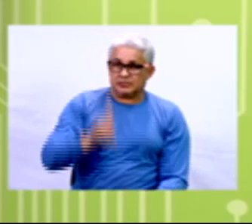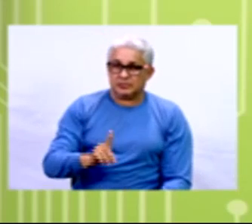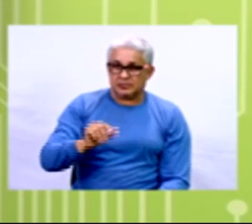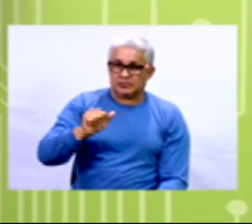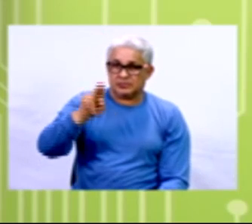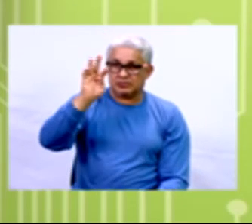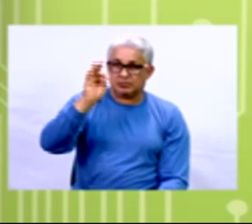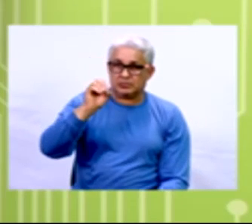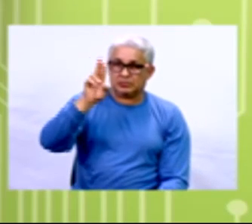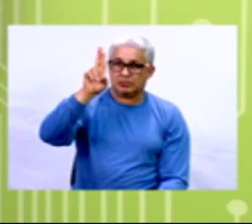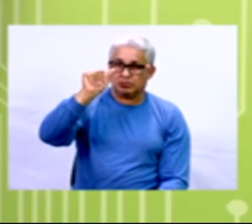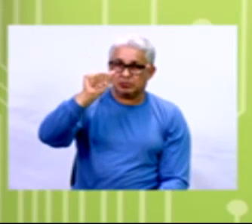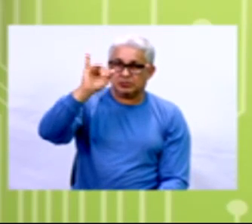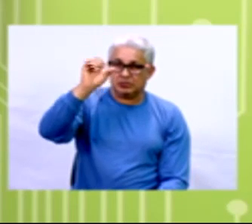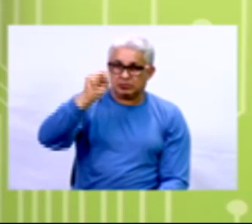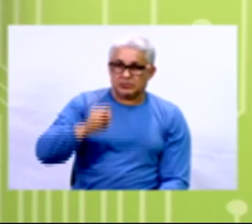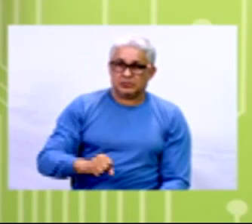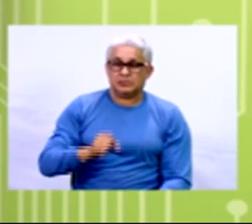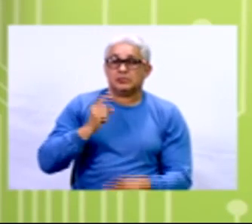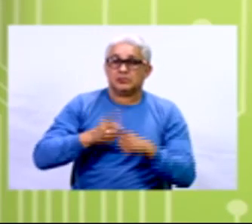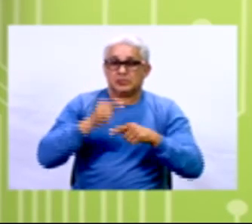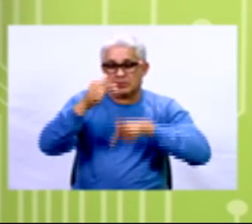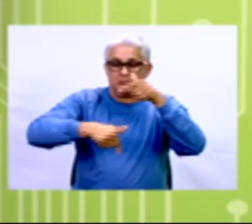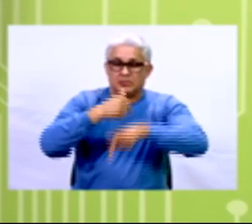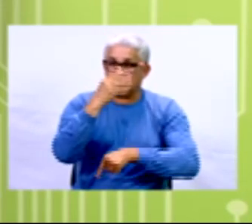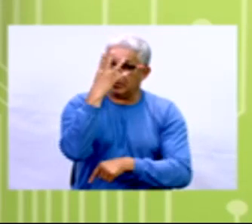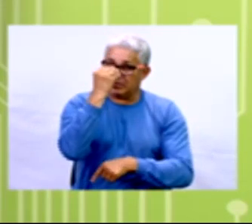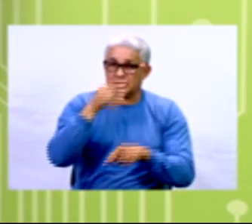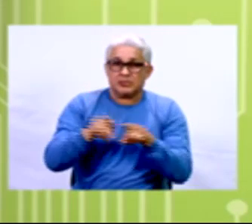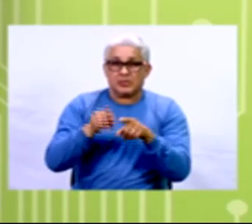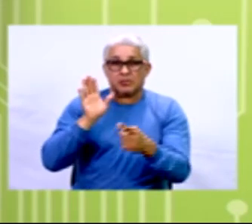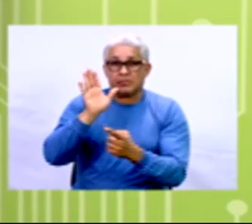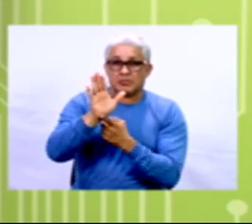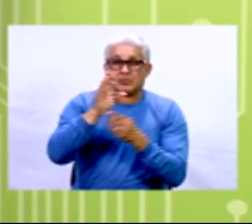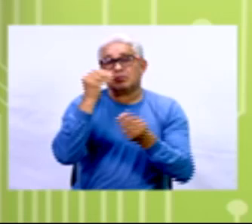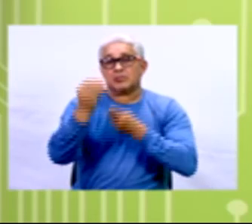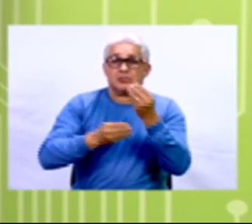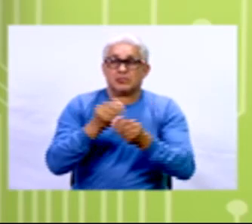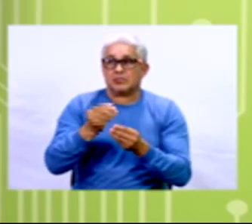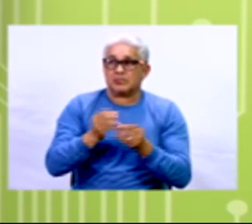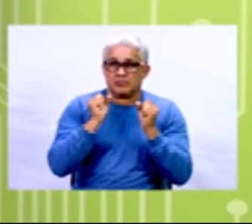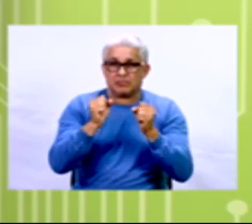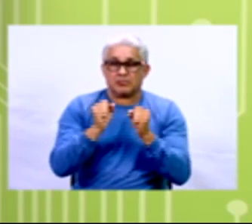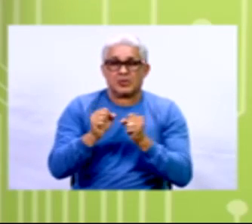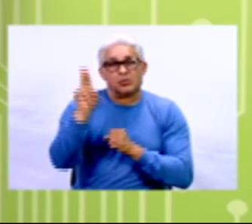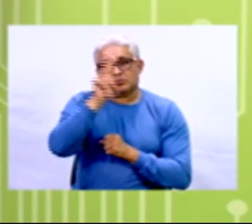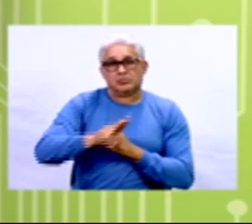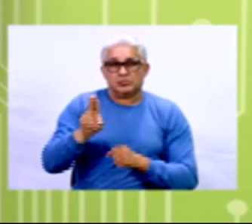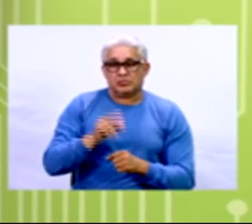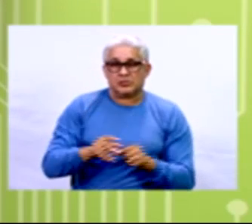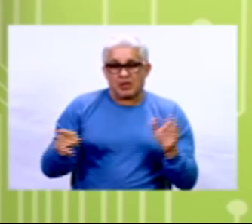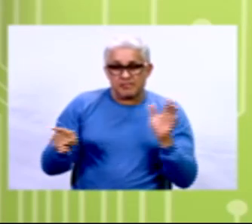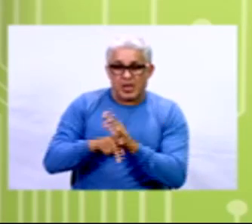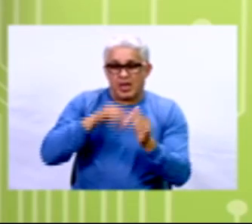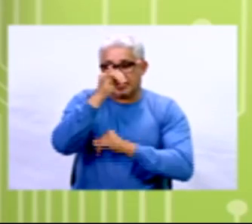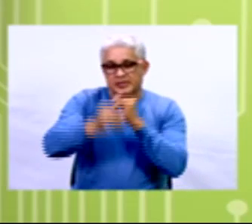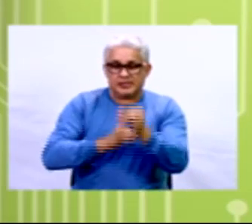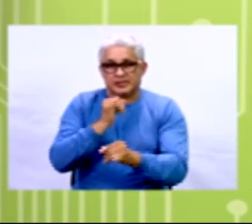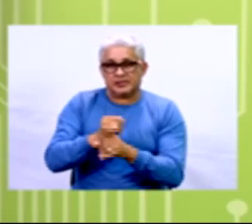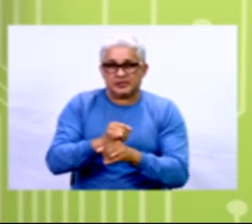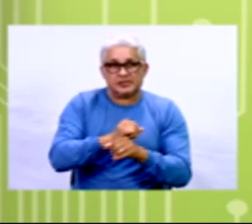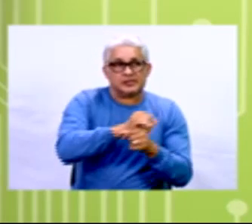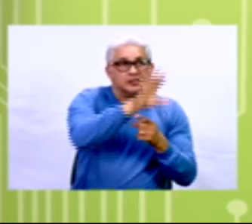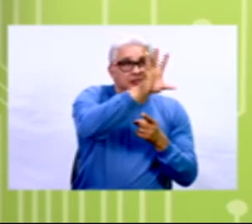autorais, porque nós vamos trabalhar com imagem. E até eu vou mostrar para vocês como é que vocês podem usar a própria internet para